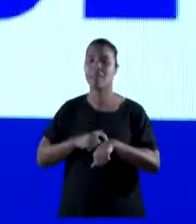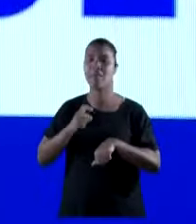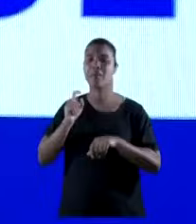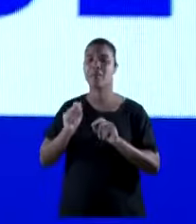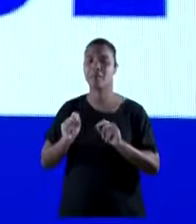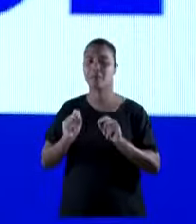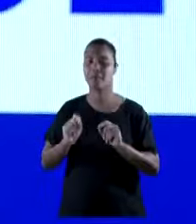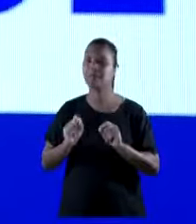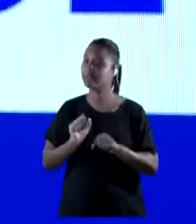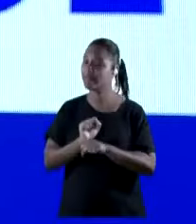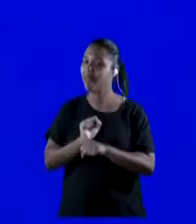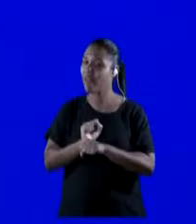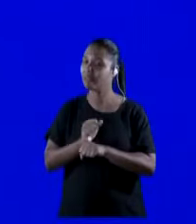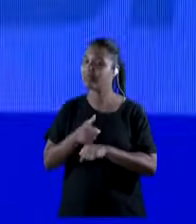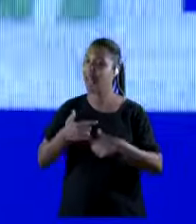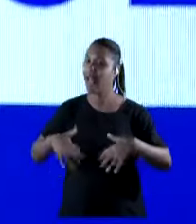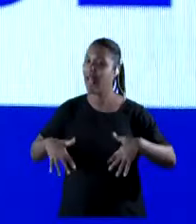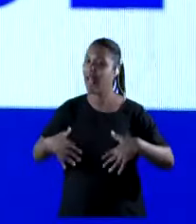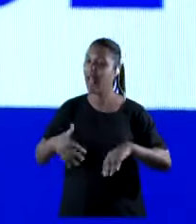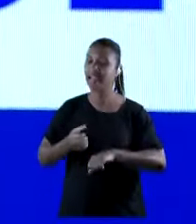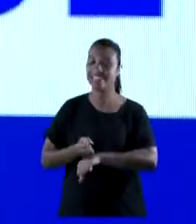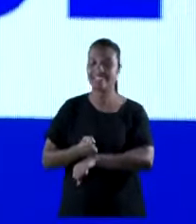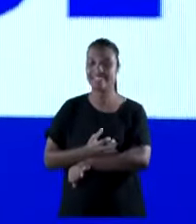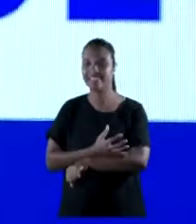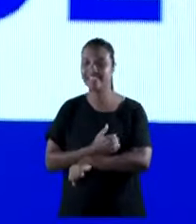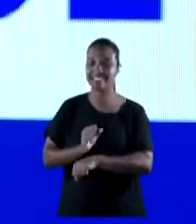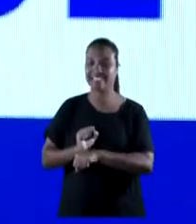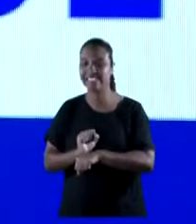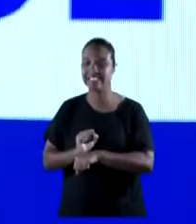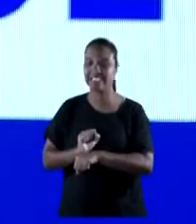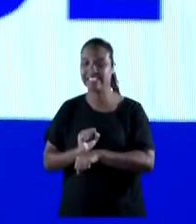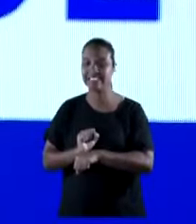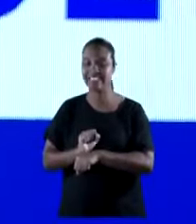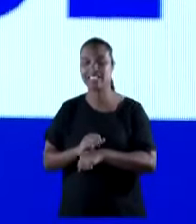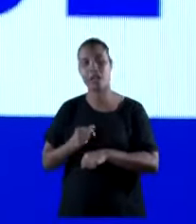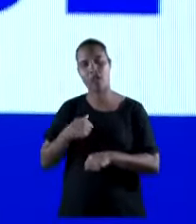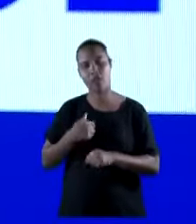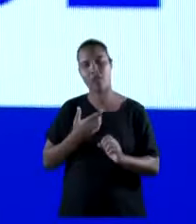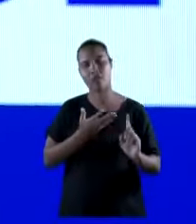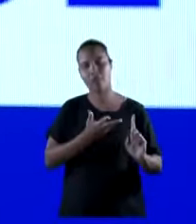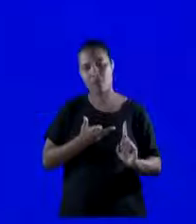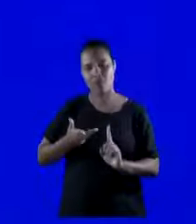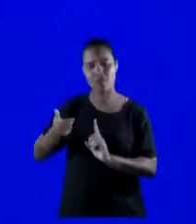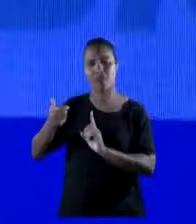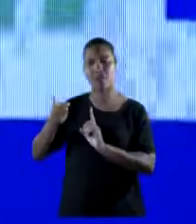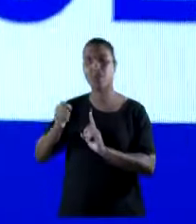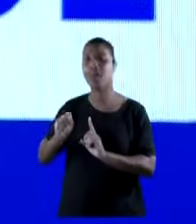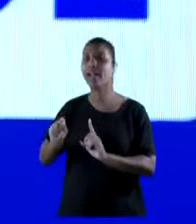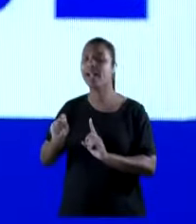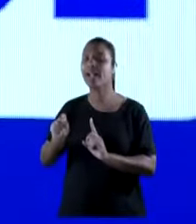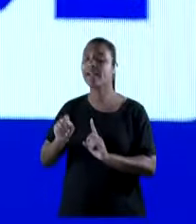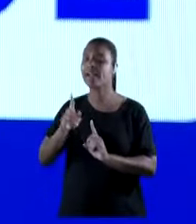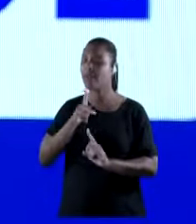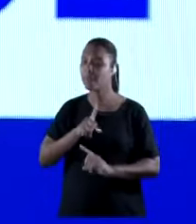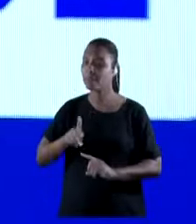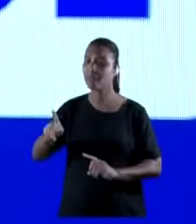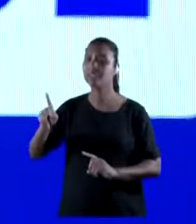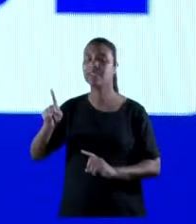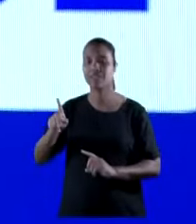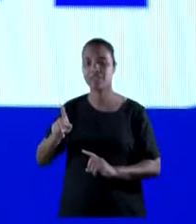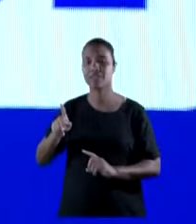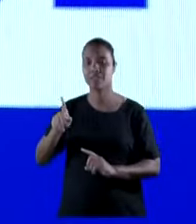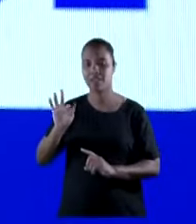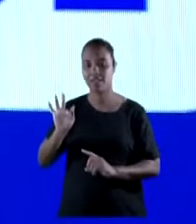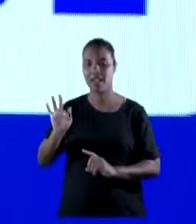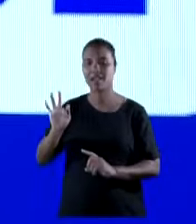mais esperados dessa premiação, mais emocionantes. Por isso, eu convido novamente aqui ao palco o presidente da Federação